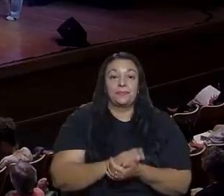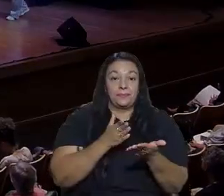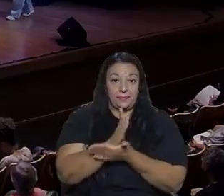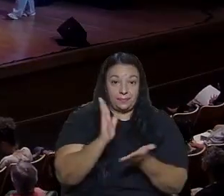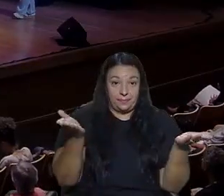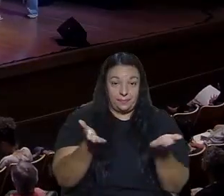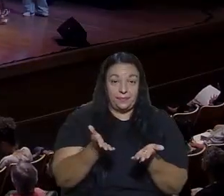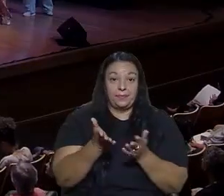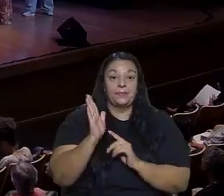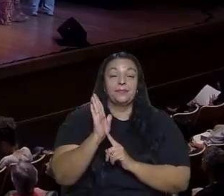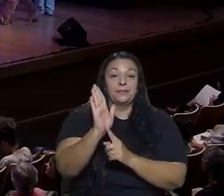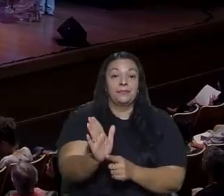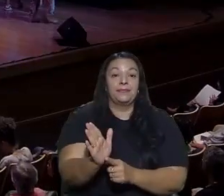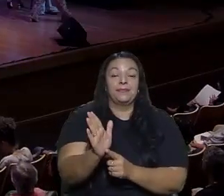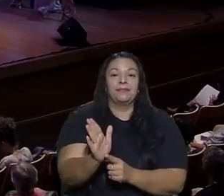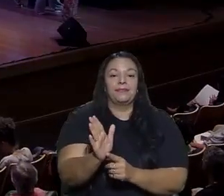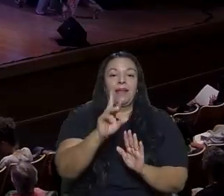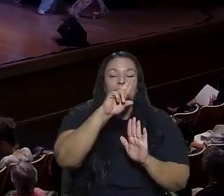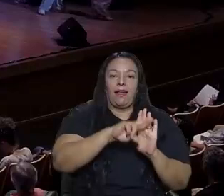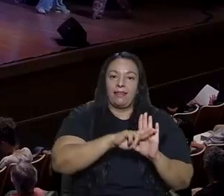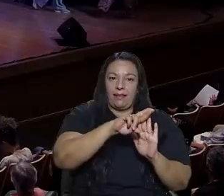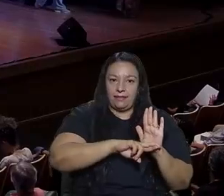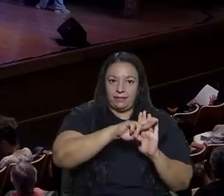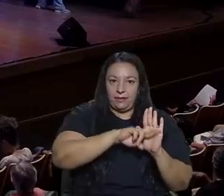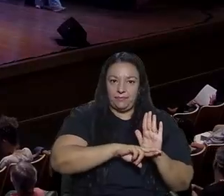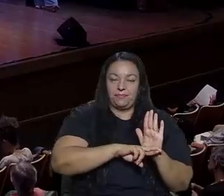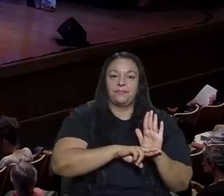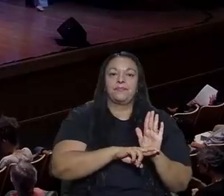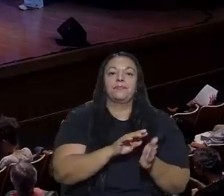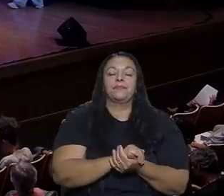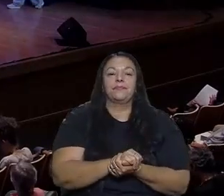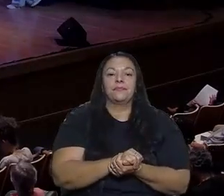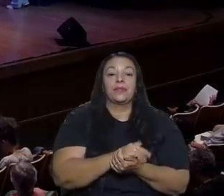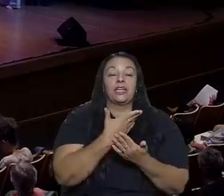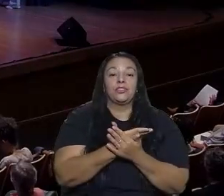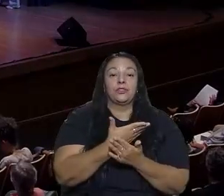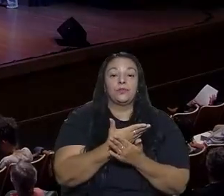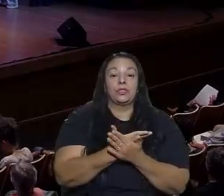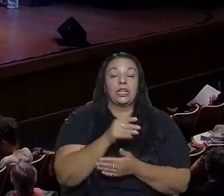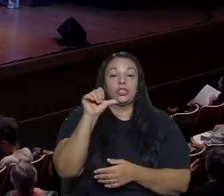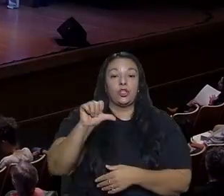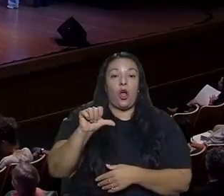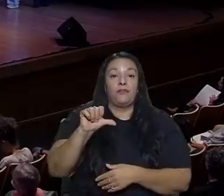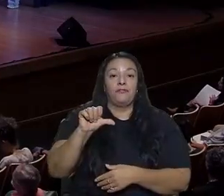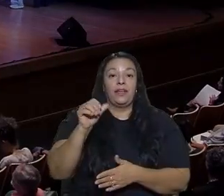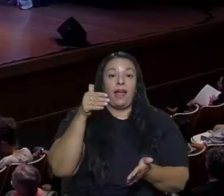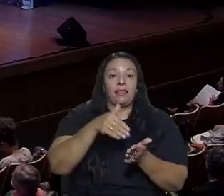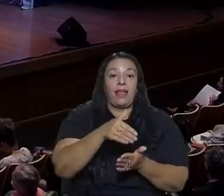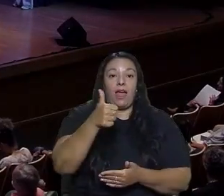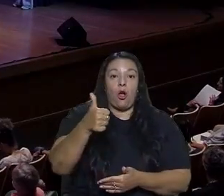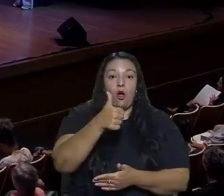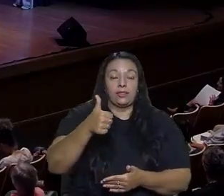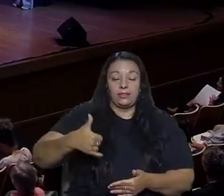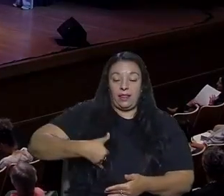Passamos agora para a entrega do prêmio de redação aos vencedores da categoria de estudantes entre 9 a 11